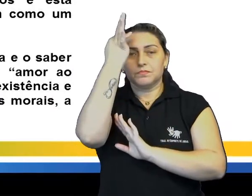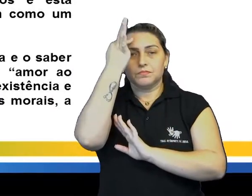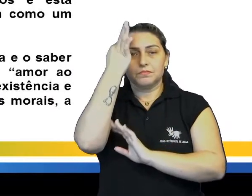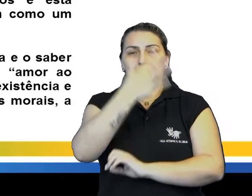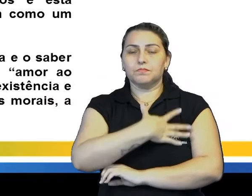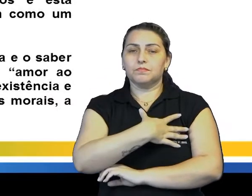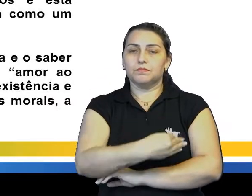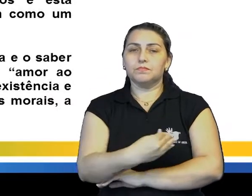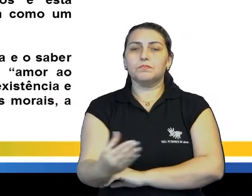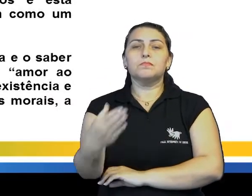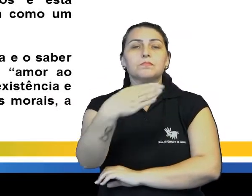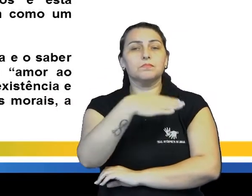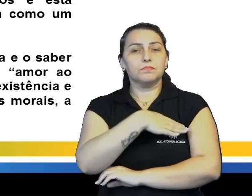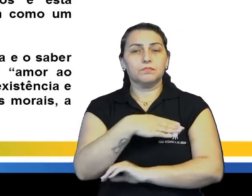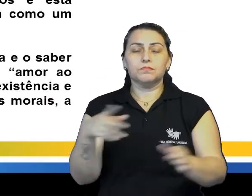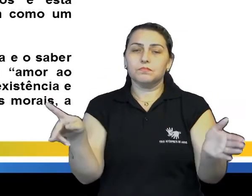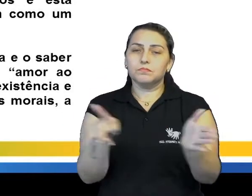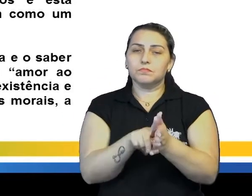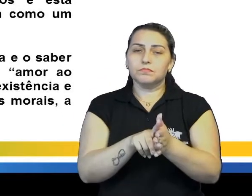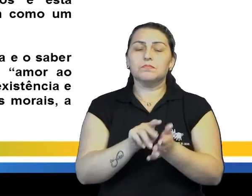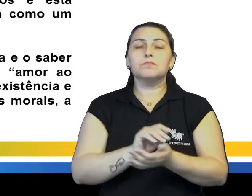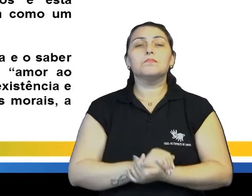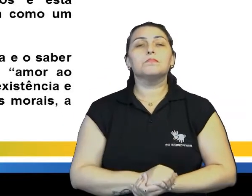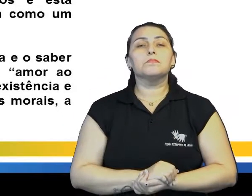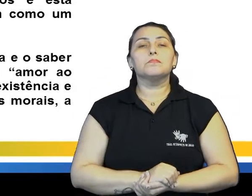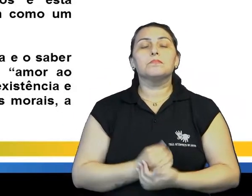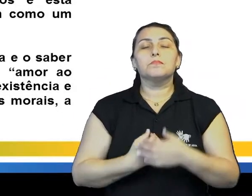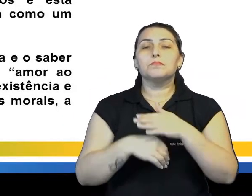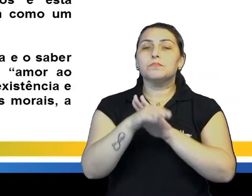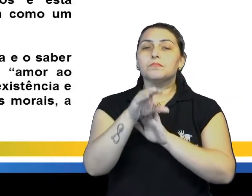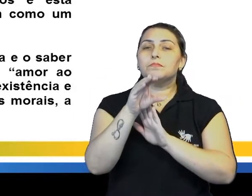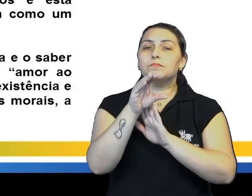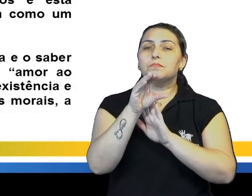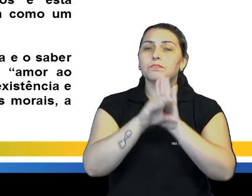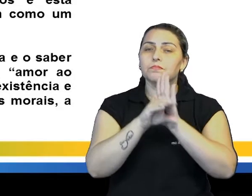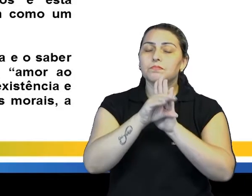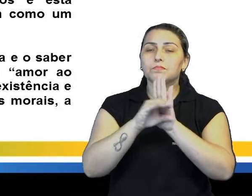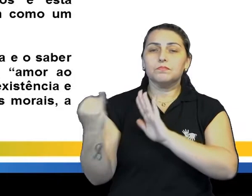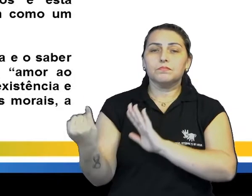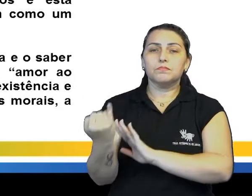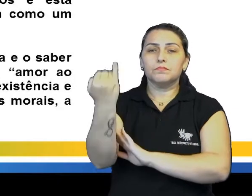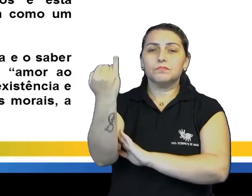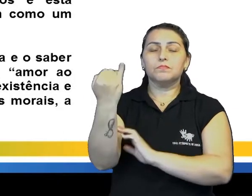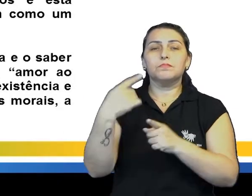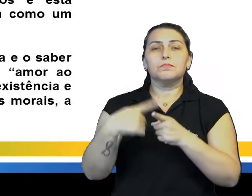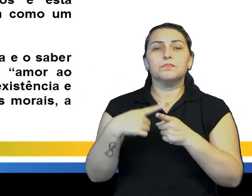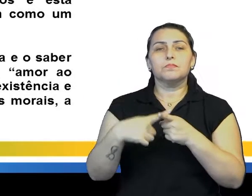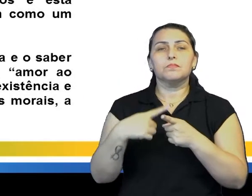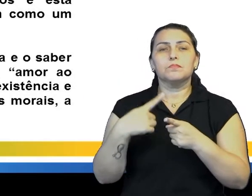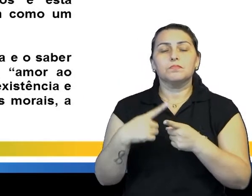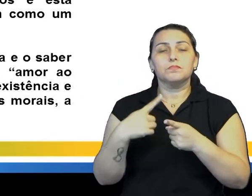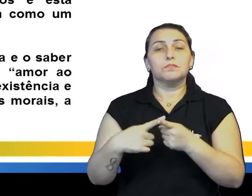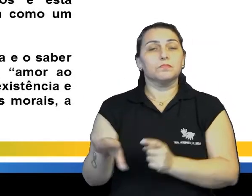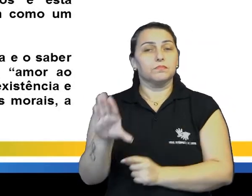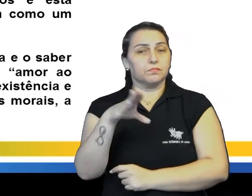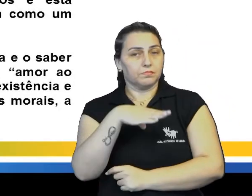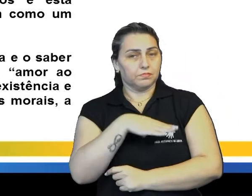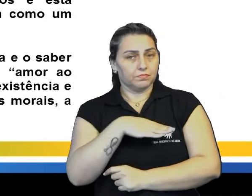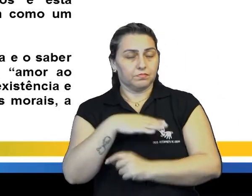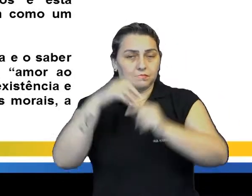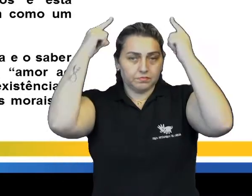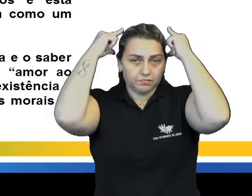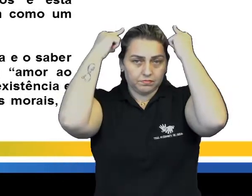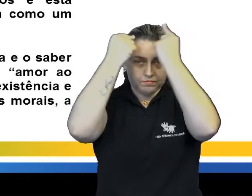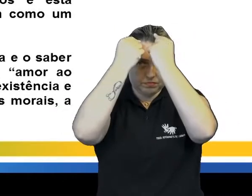filosofia, filha da polis, tá, pessoal? Esse conceito é importante porque a polis